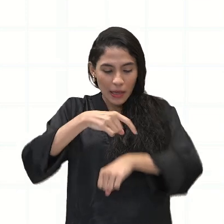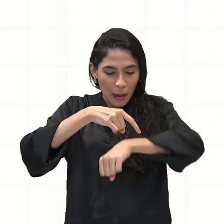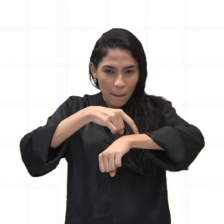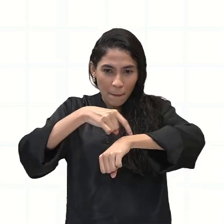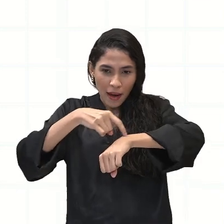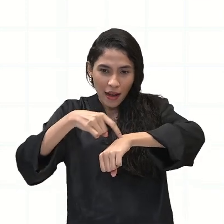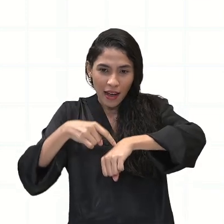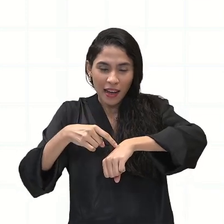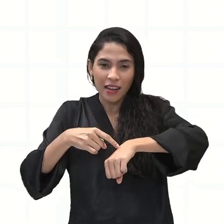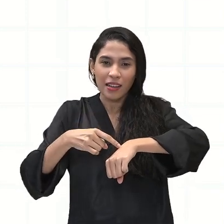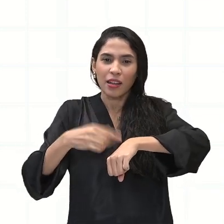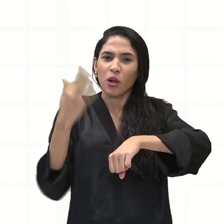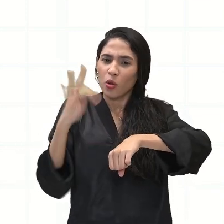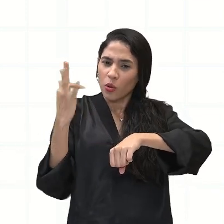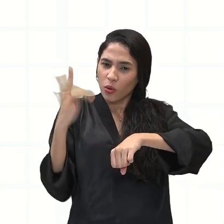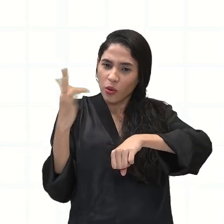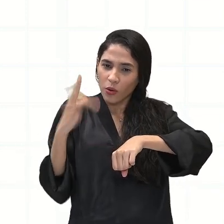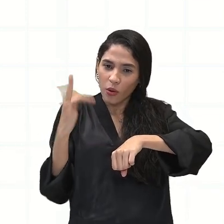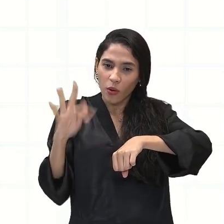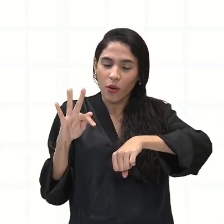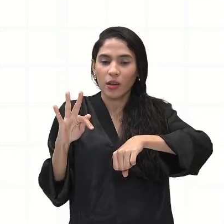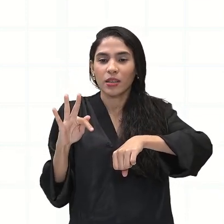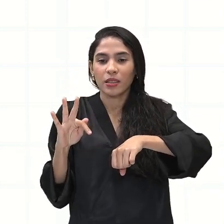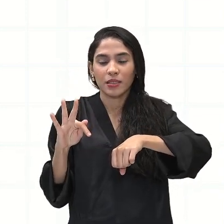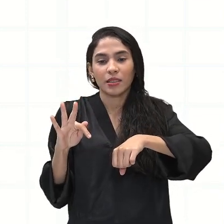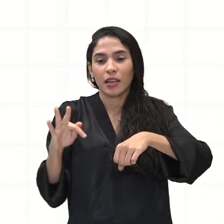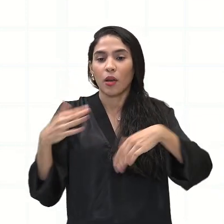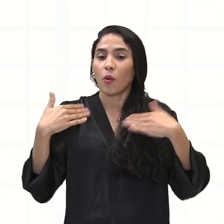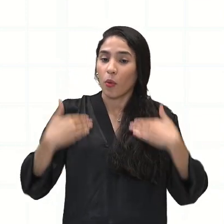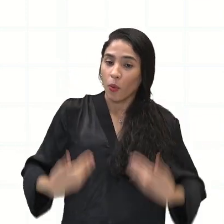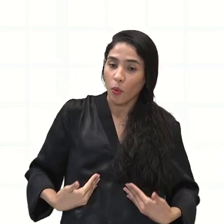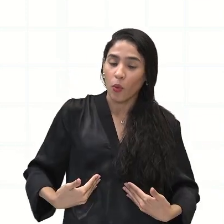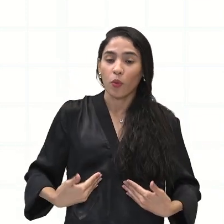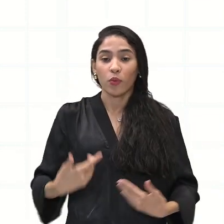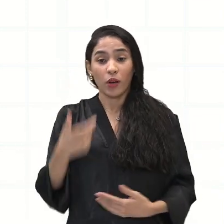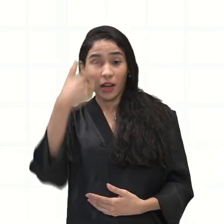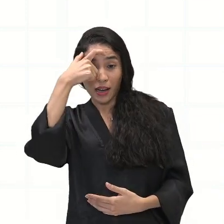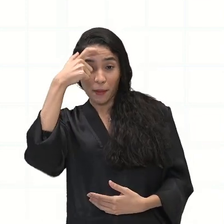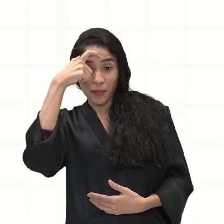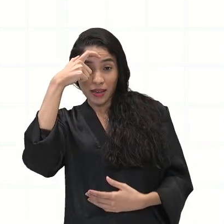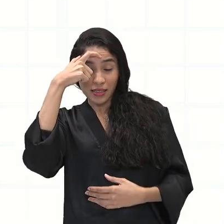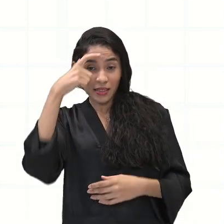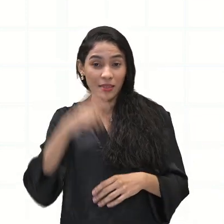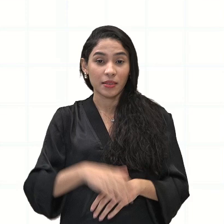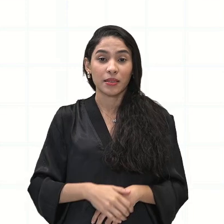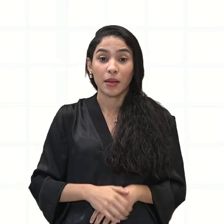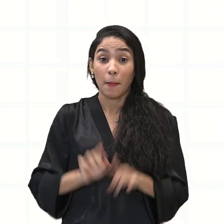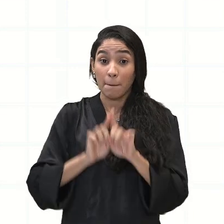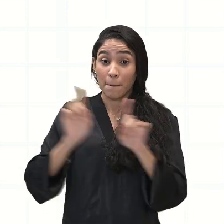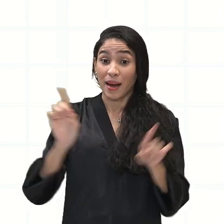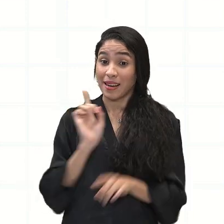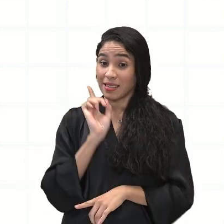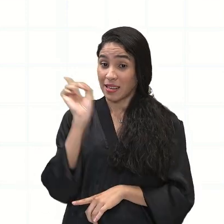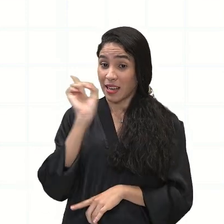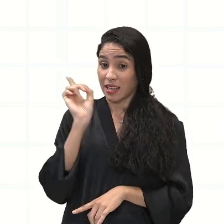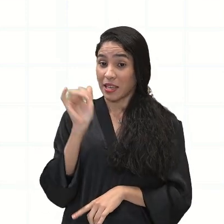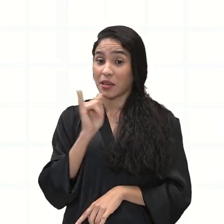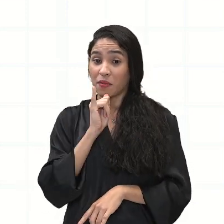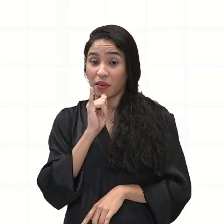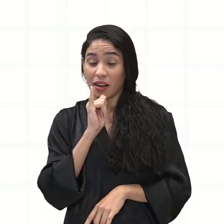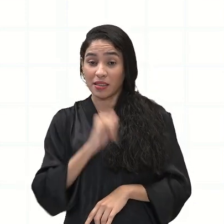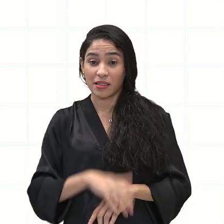isso fere o nosso corpo, a nossa cabeça. Mas, enfim, nesse contexto